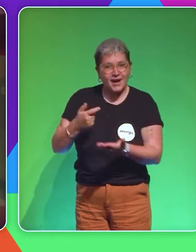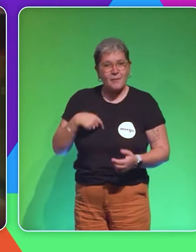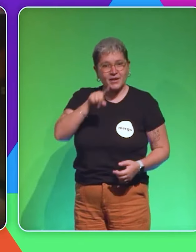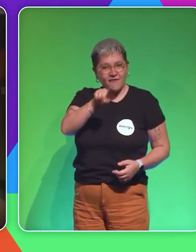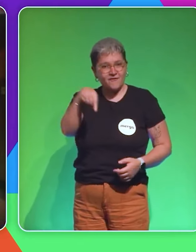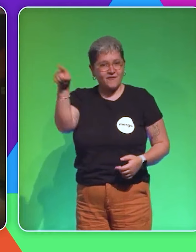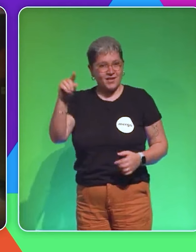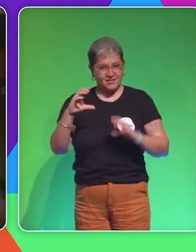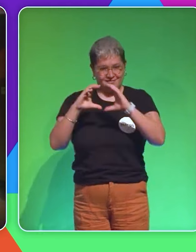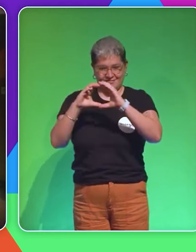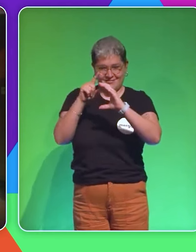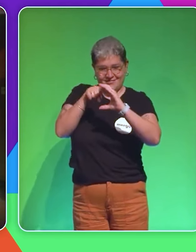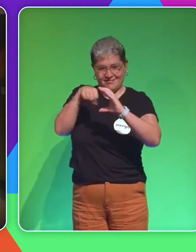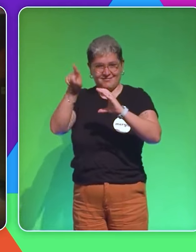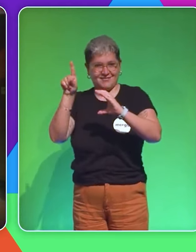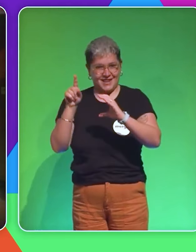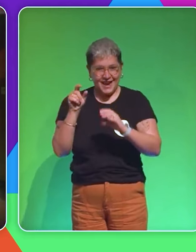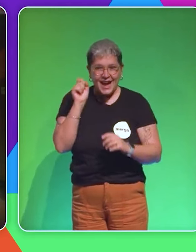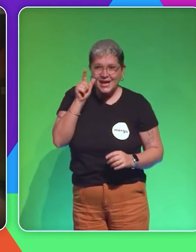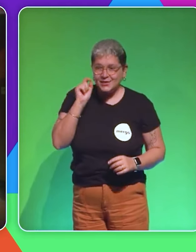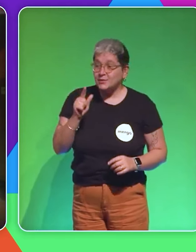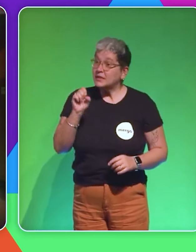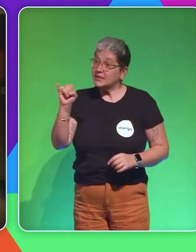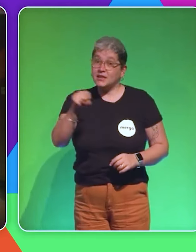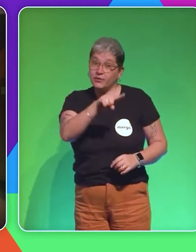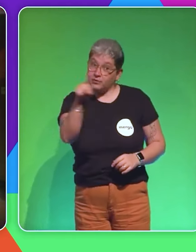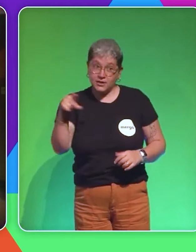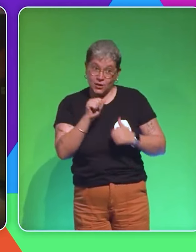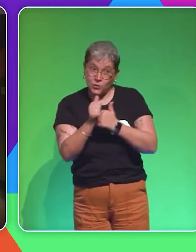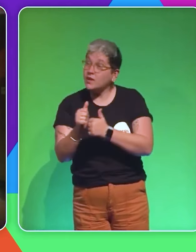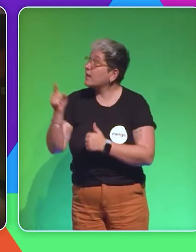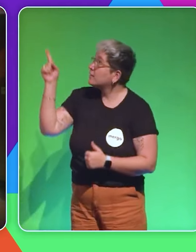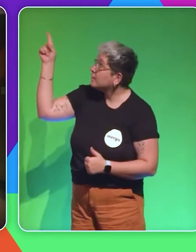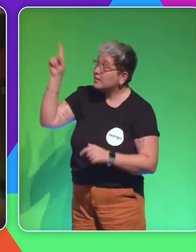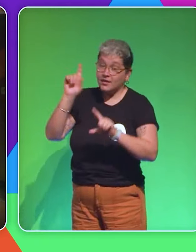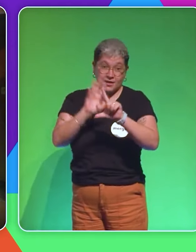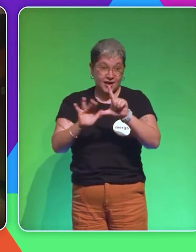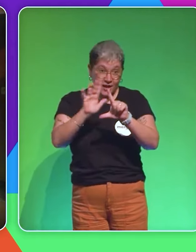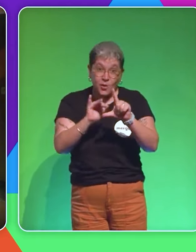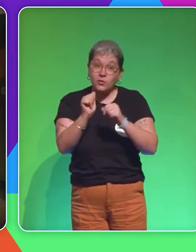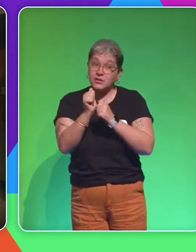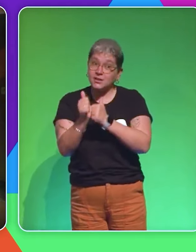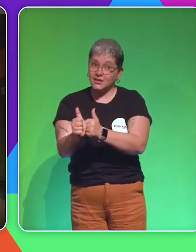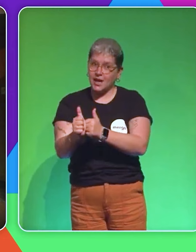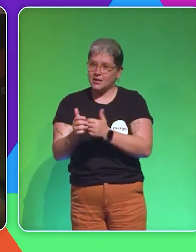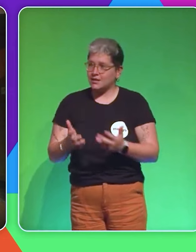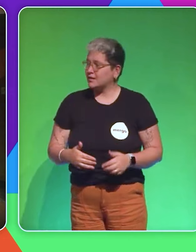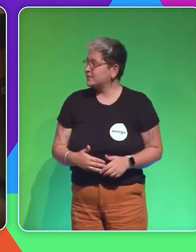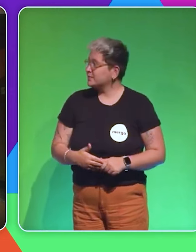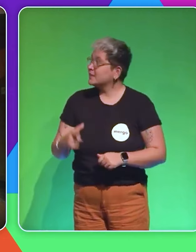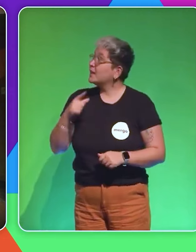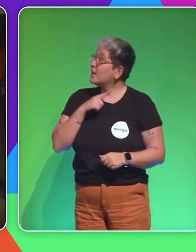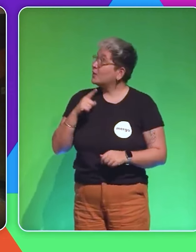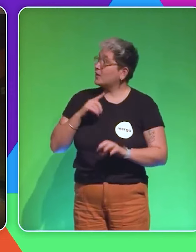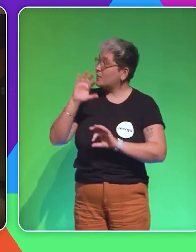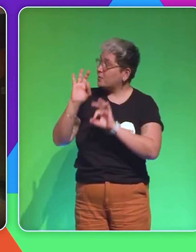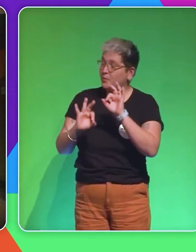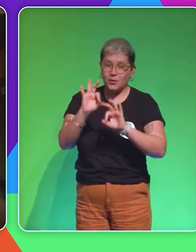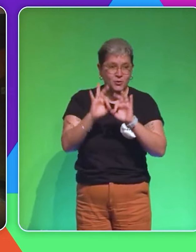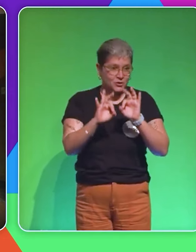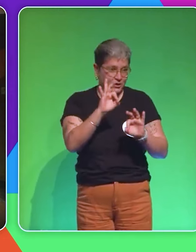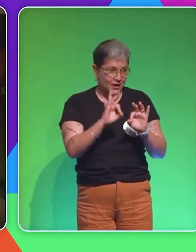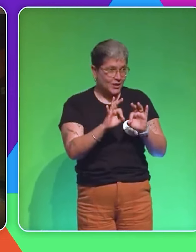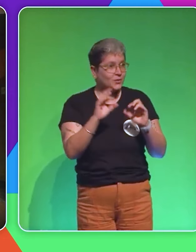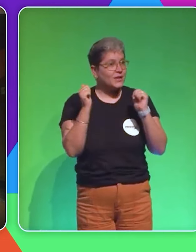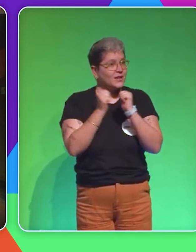comprar obrigado valeu quem não segue tá o QR Code aí tá tá o QR Code segue aí tem um projeto que eu tava fazendo até agora a pouco